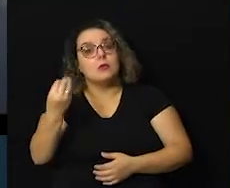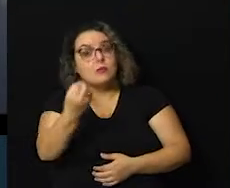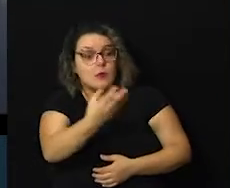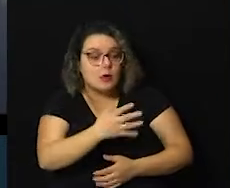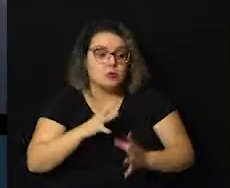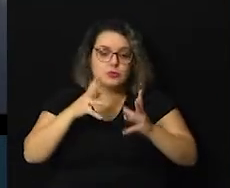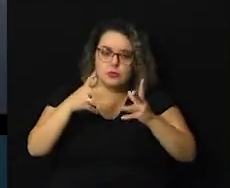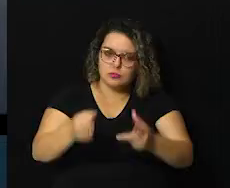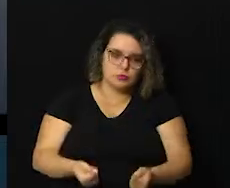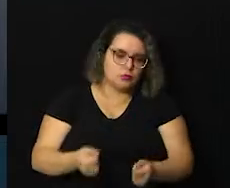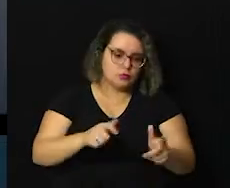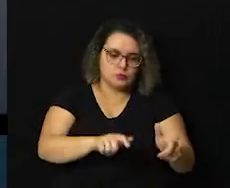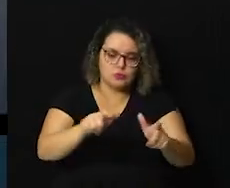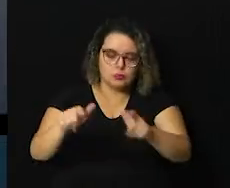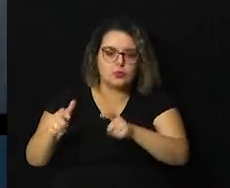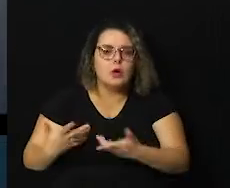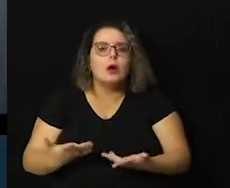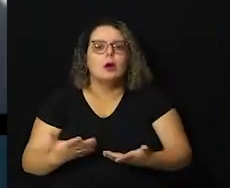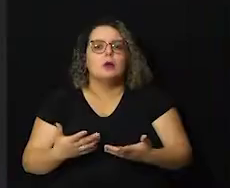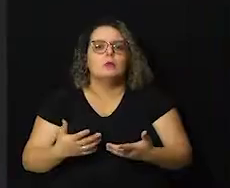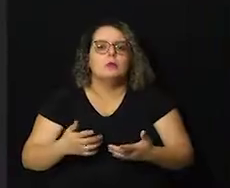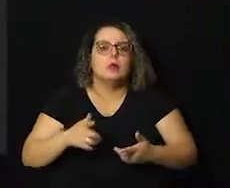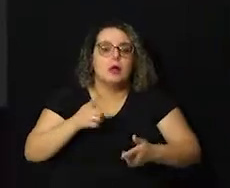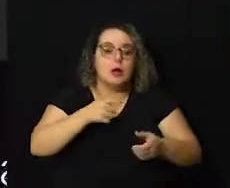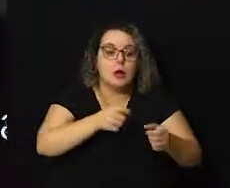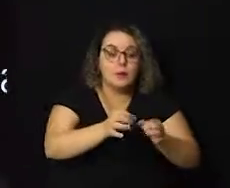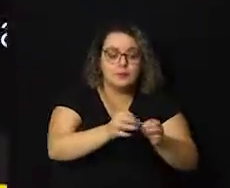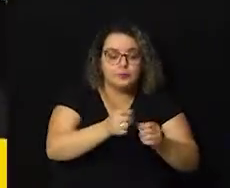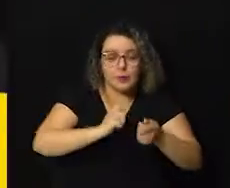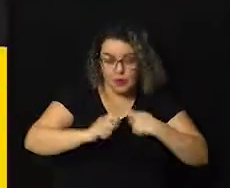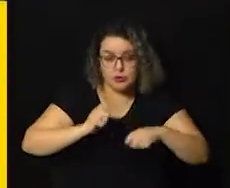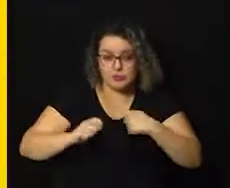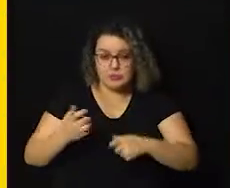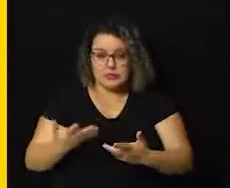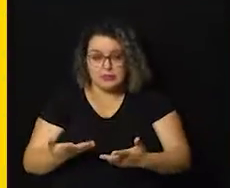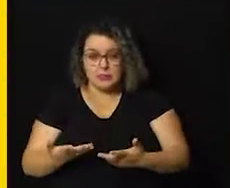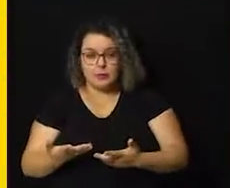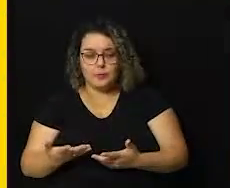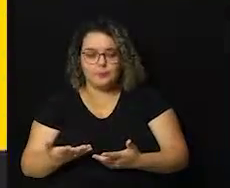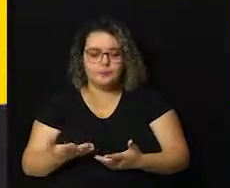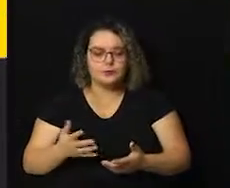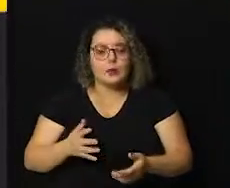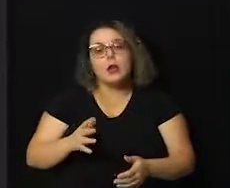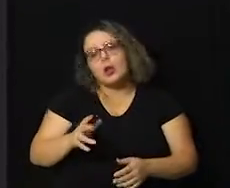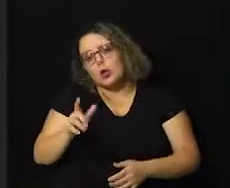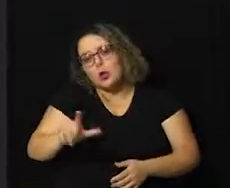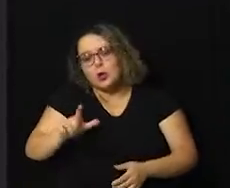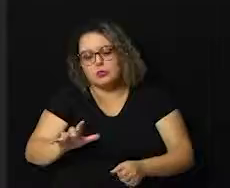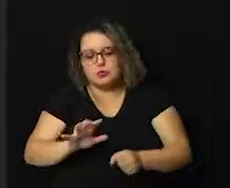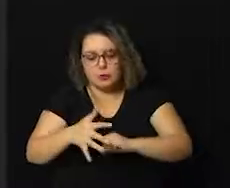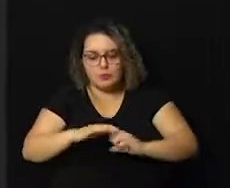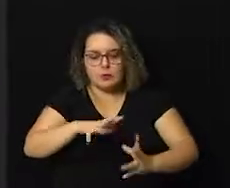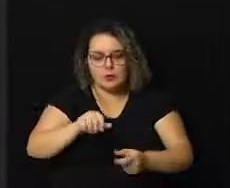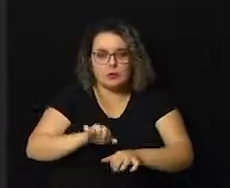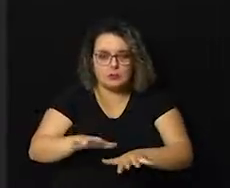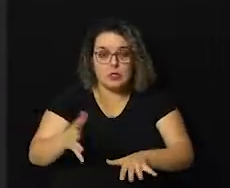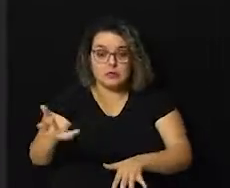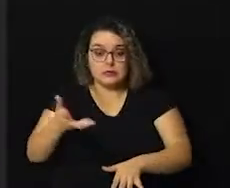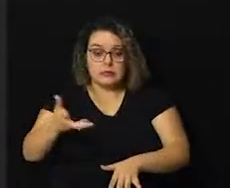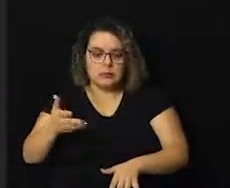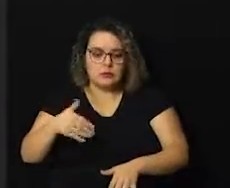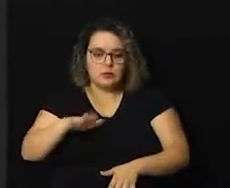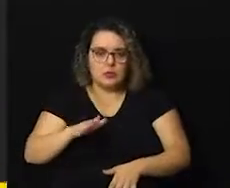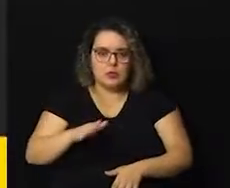tocando de forma remota as equipes né então é bem tranquilo eu já vinha desenvolvendo isso a quando ele é obviamente acelerou